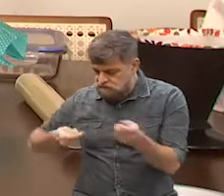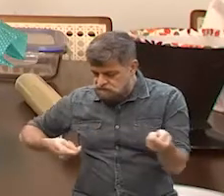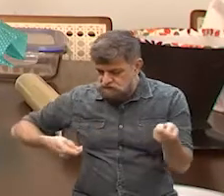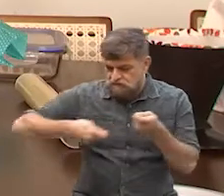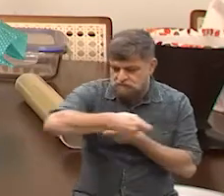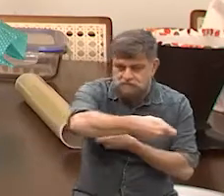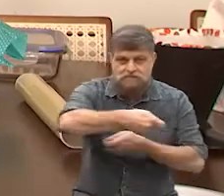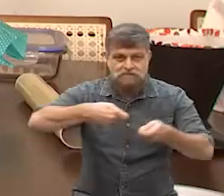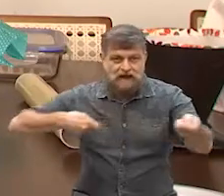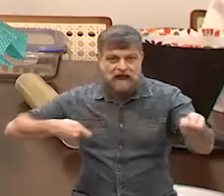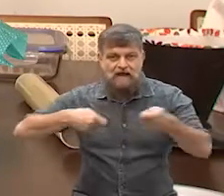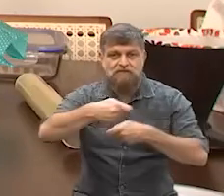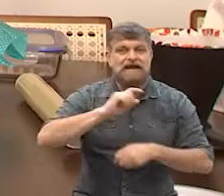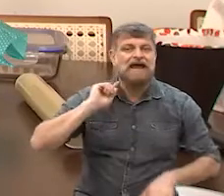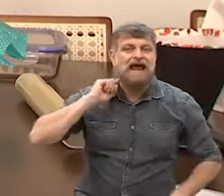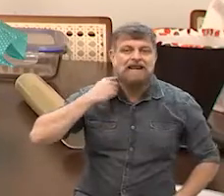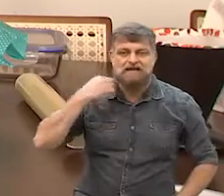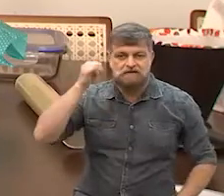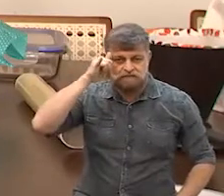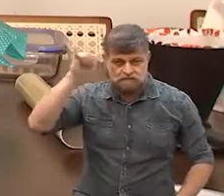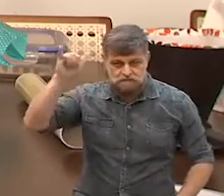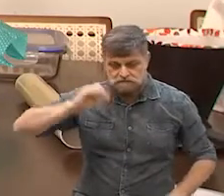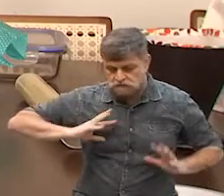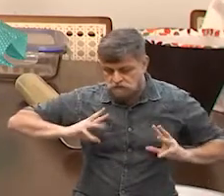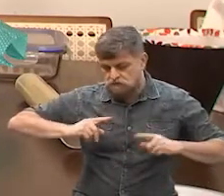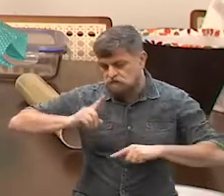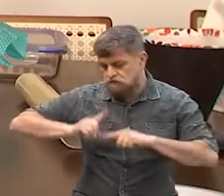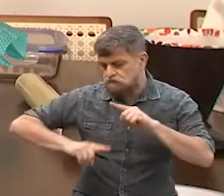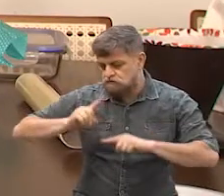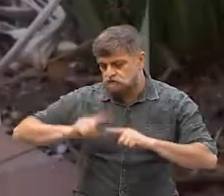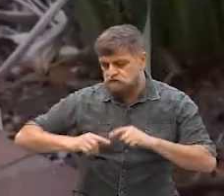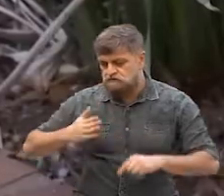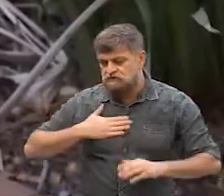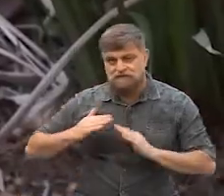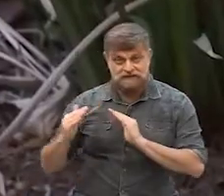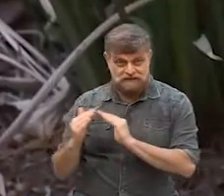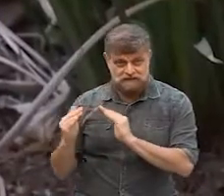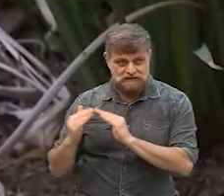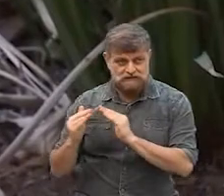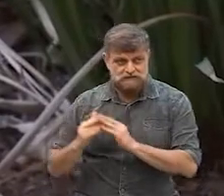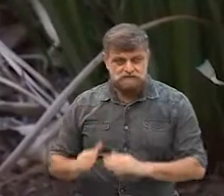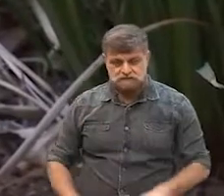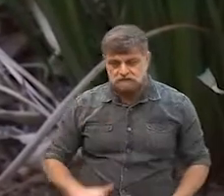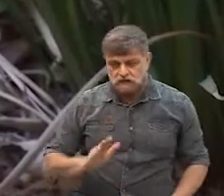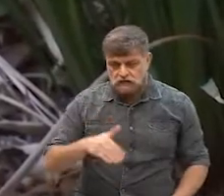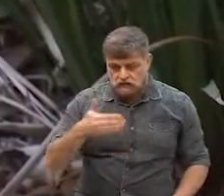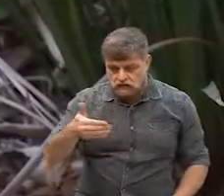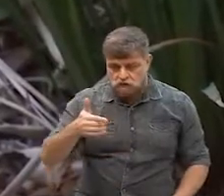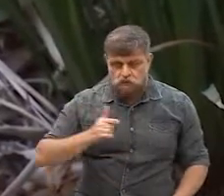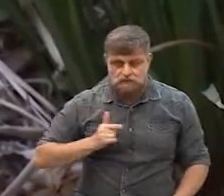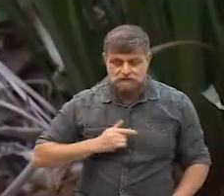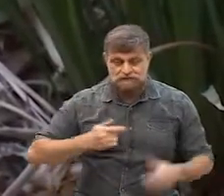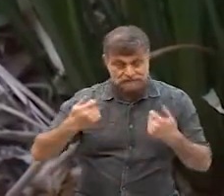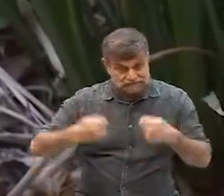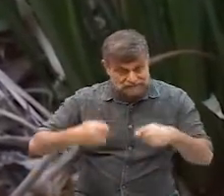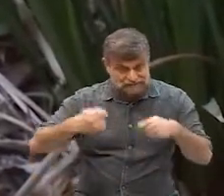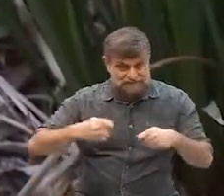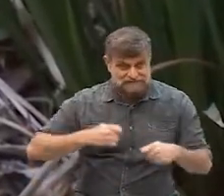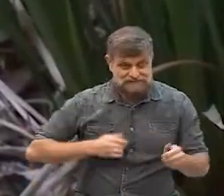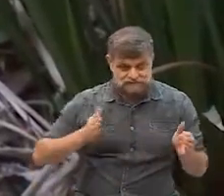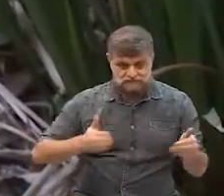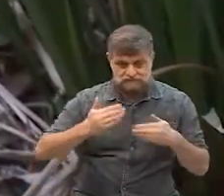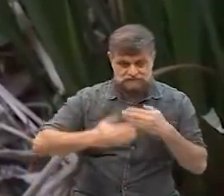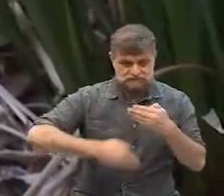aí você não gera lixo com todos os produtos da casa. E quando o uso da embalagem é inevitável,